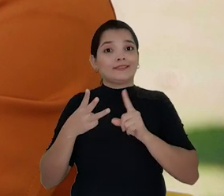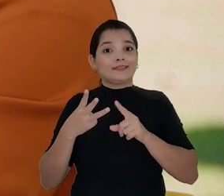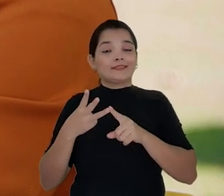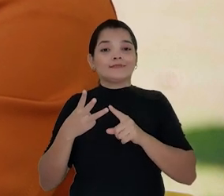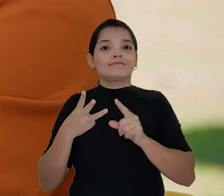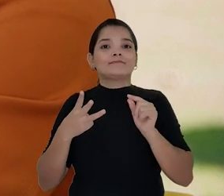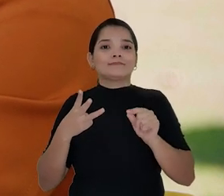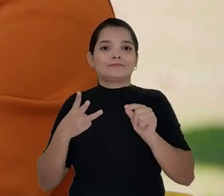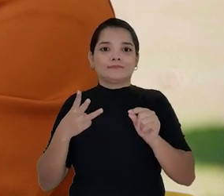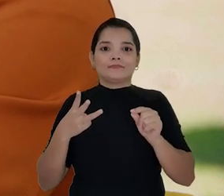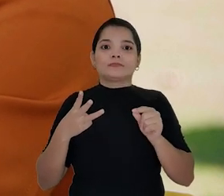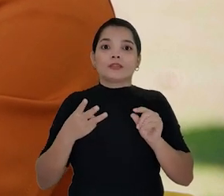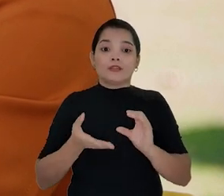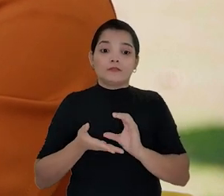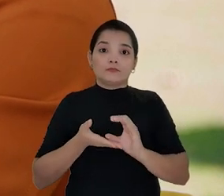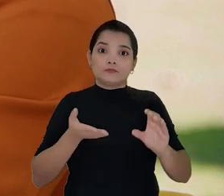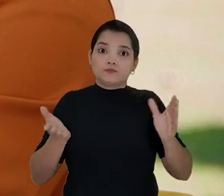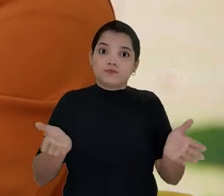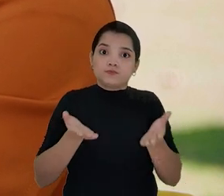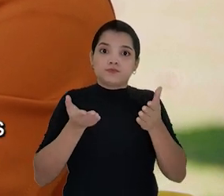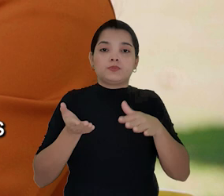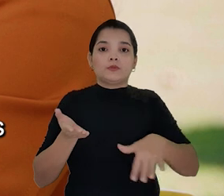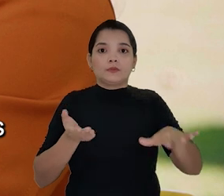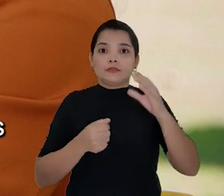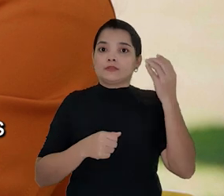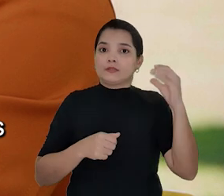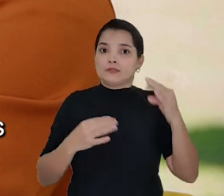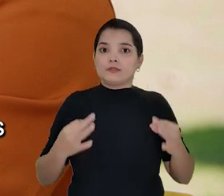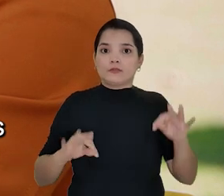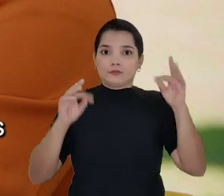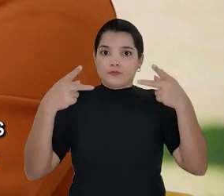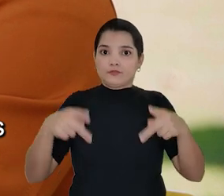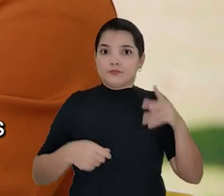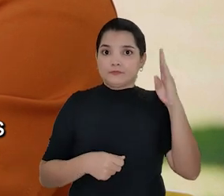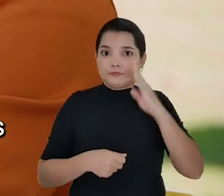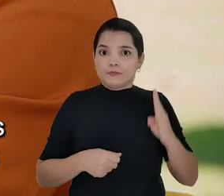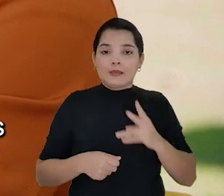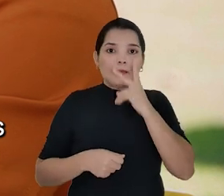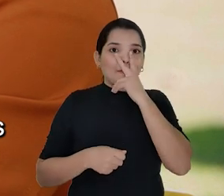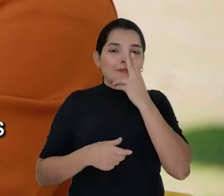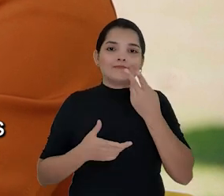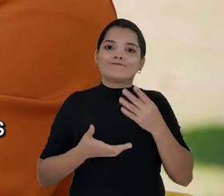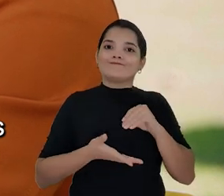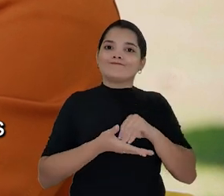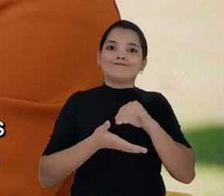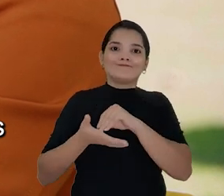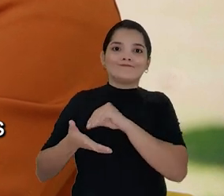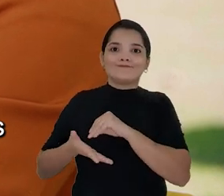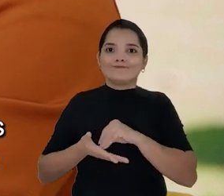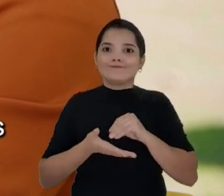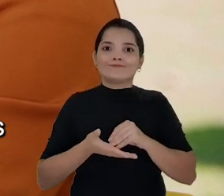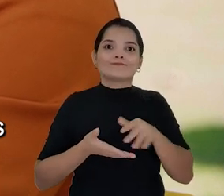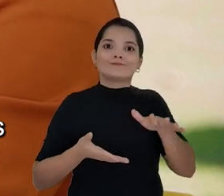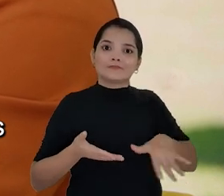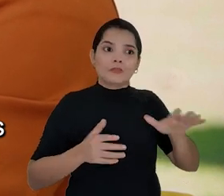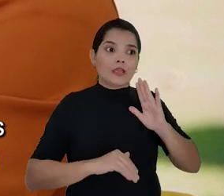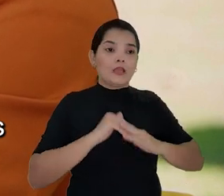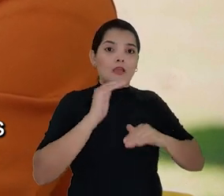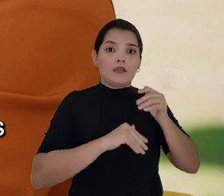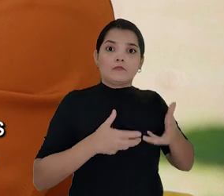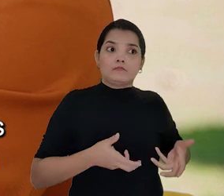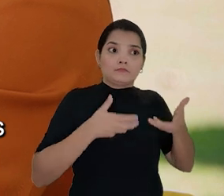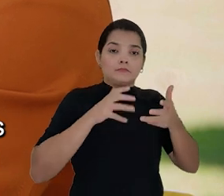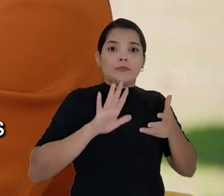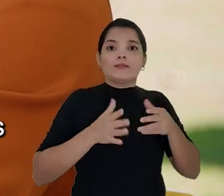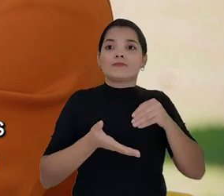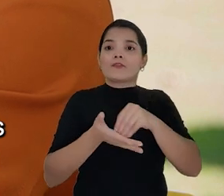esse é que os investimentos em Ciência Tecnologia e inovação no país ainda estão a quem das nossas capacidades né vou